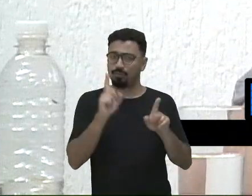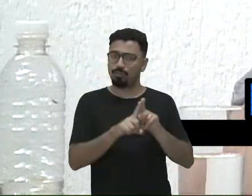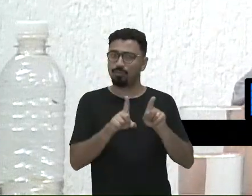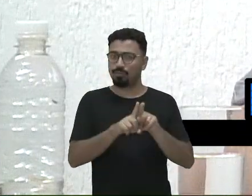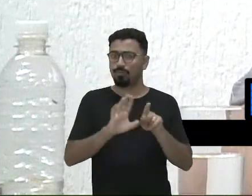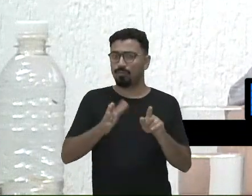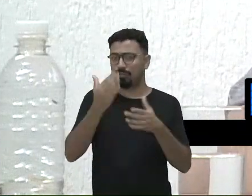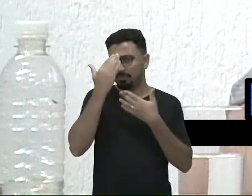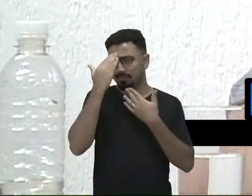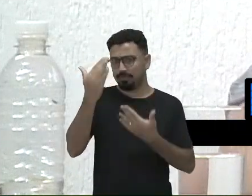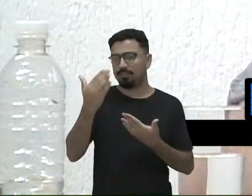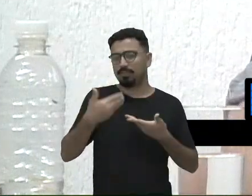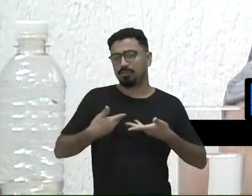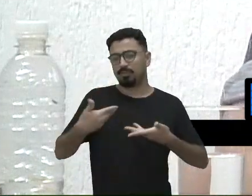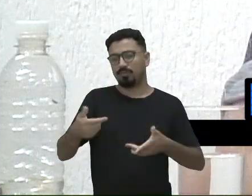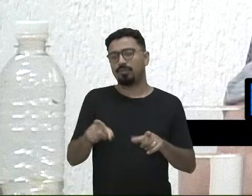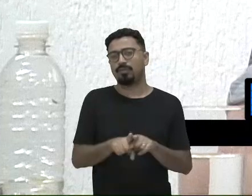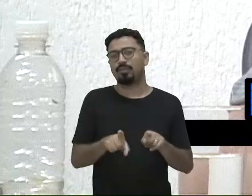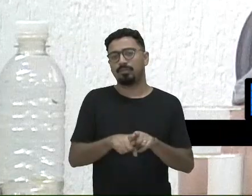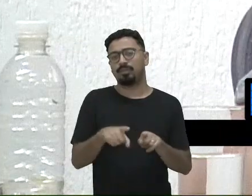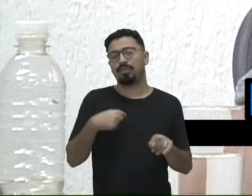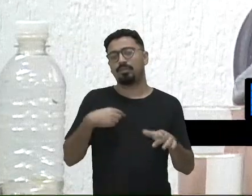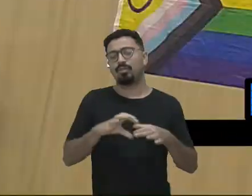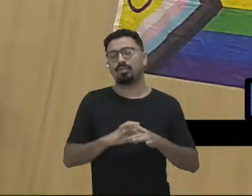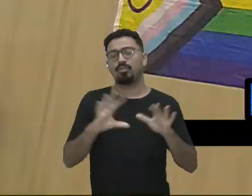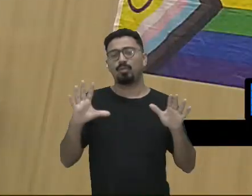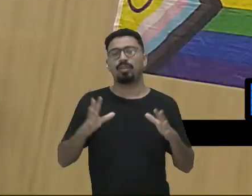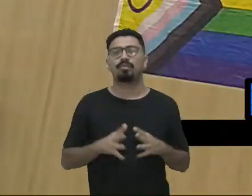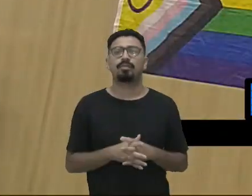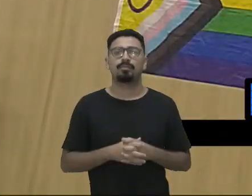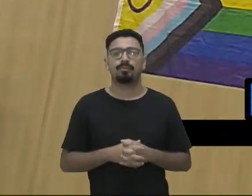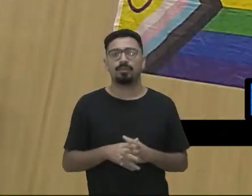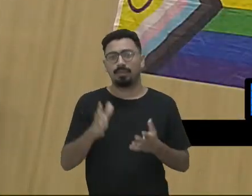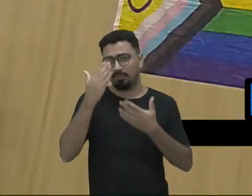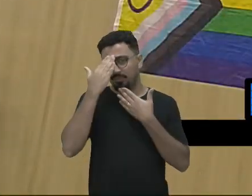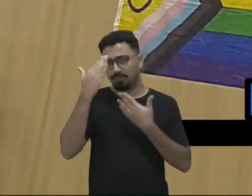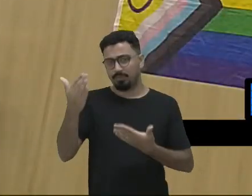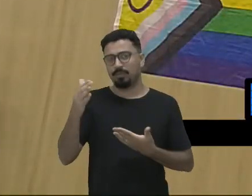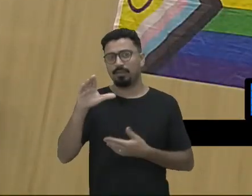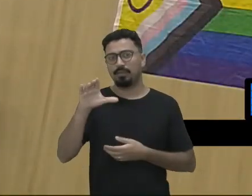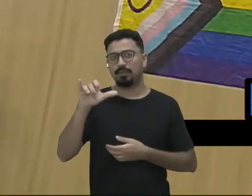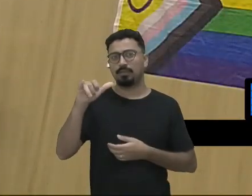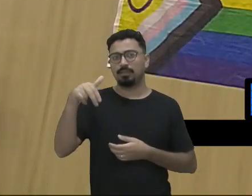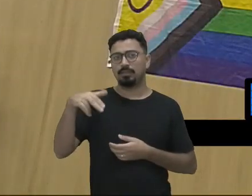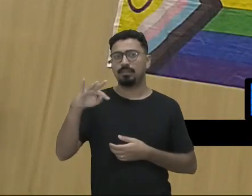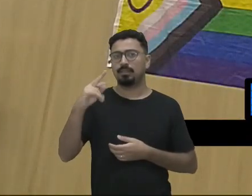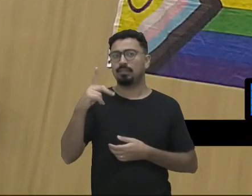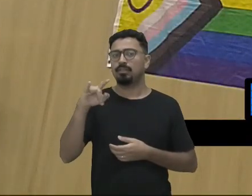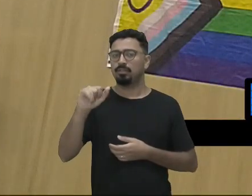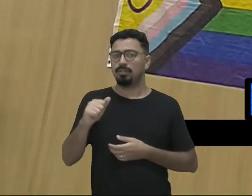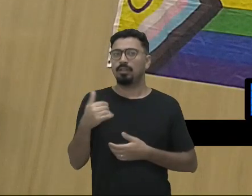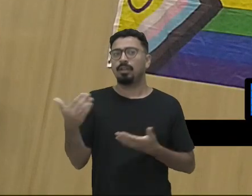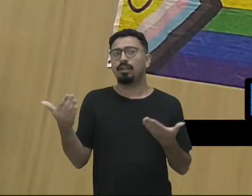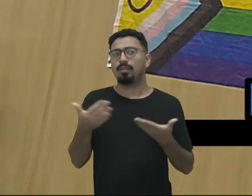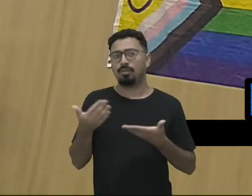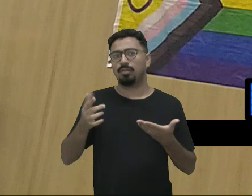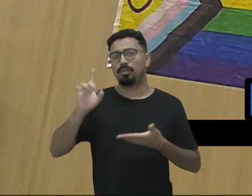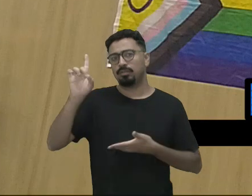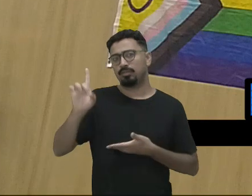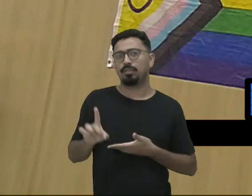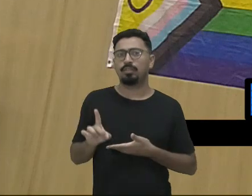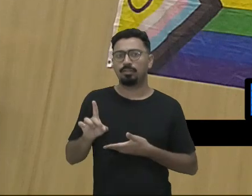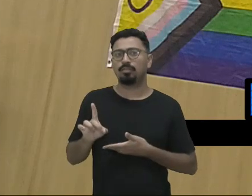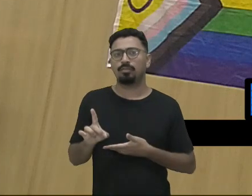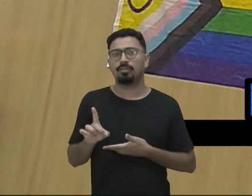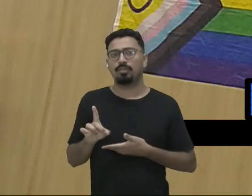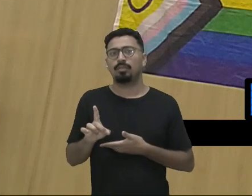agradeço muito o convite, estou à disposição. Muito obrigada, Cíntia. Eu passo agora a palavra para a diretora de Proteção Social Especial da Secretaria